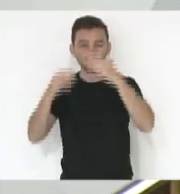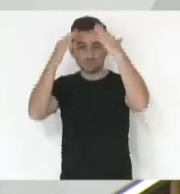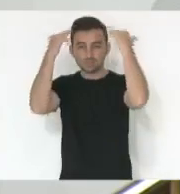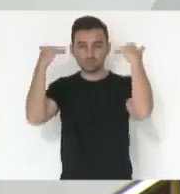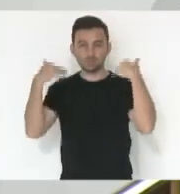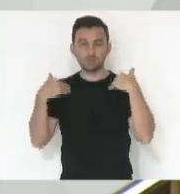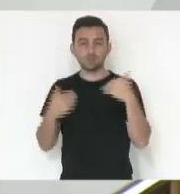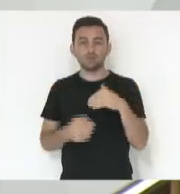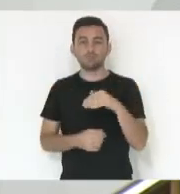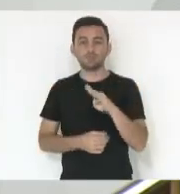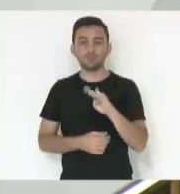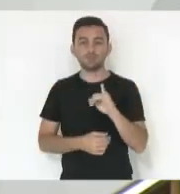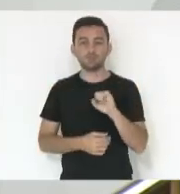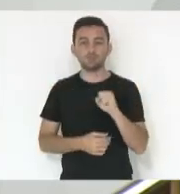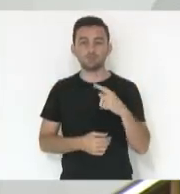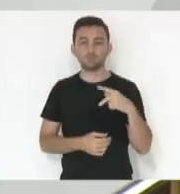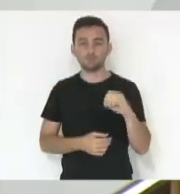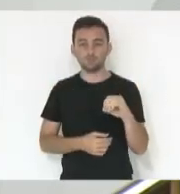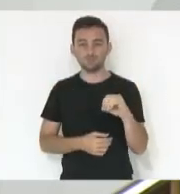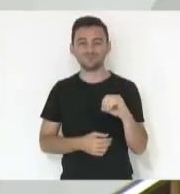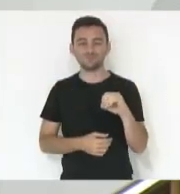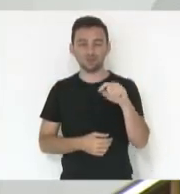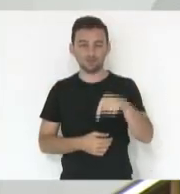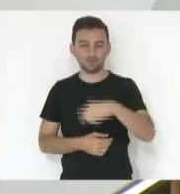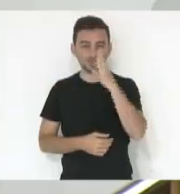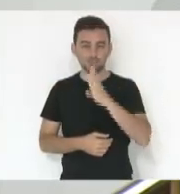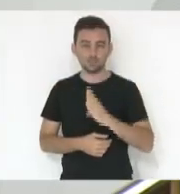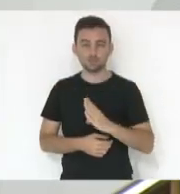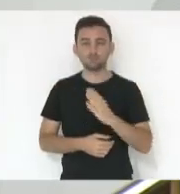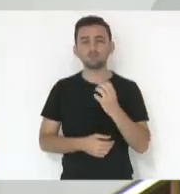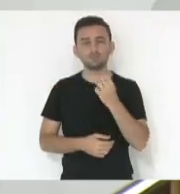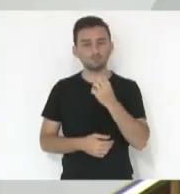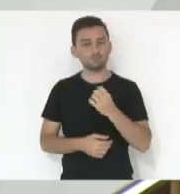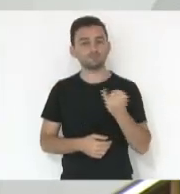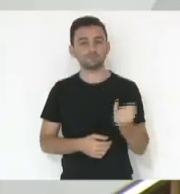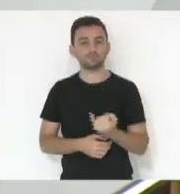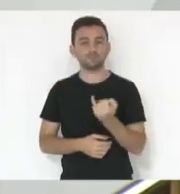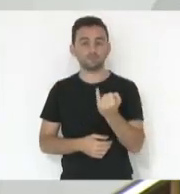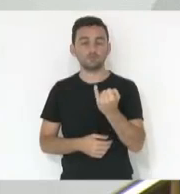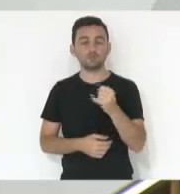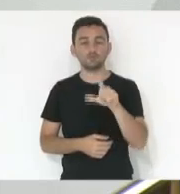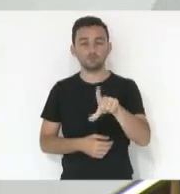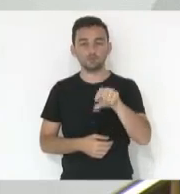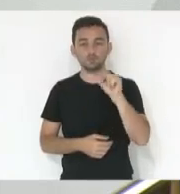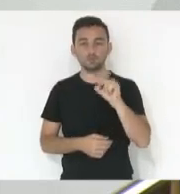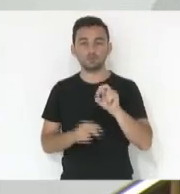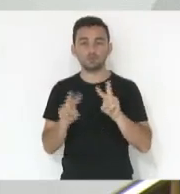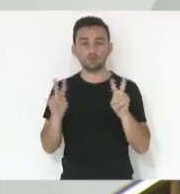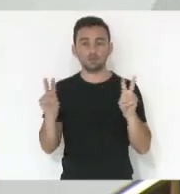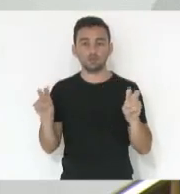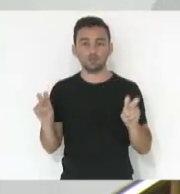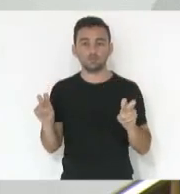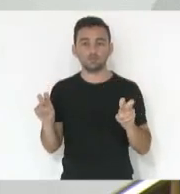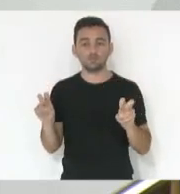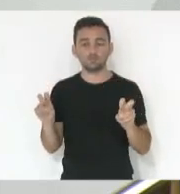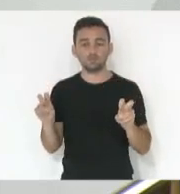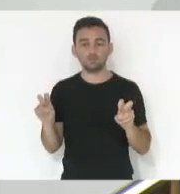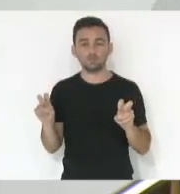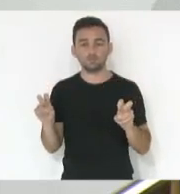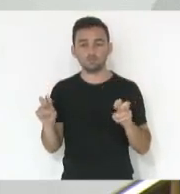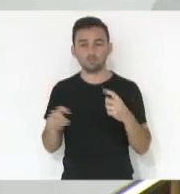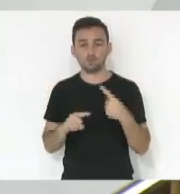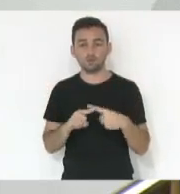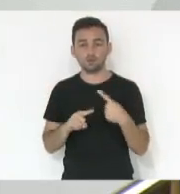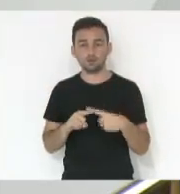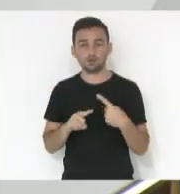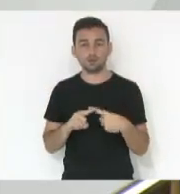foi muito oportuna na escolha do tema, porque